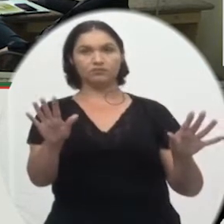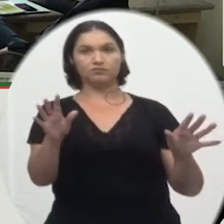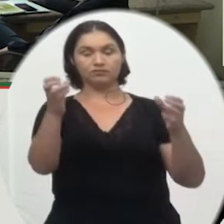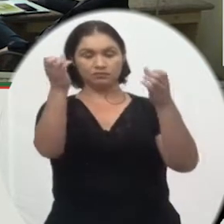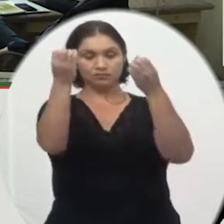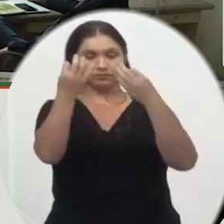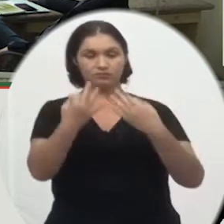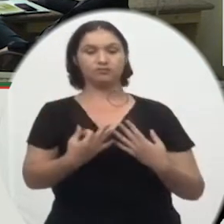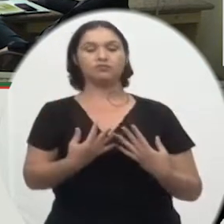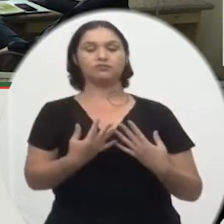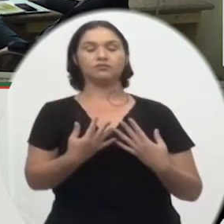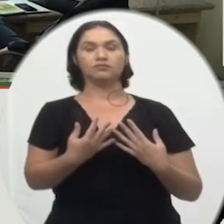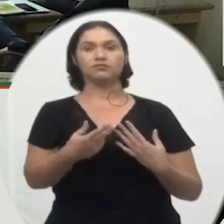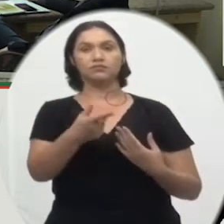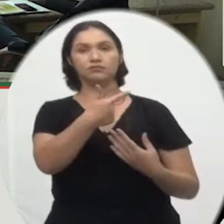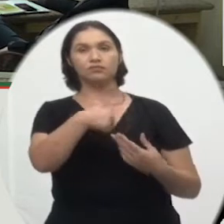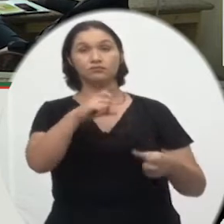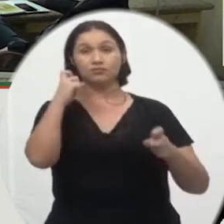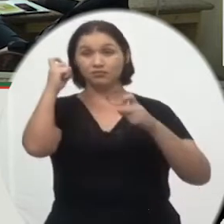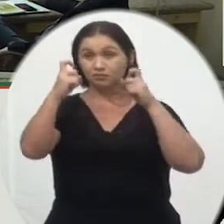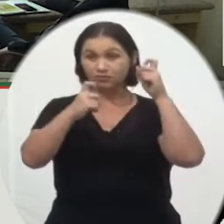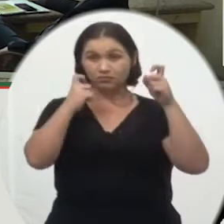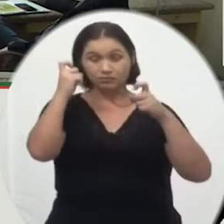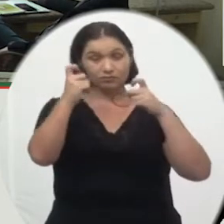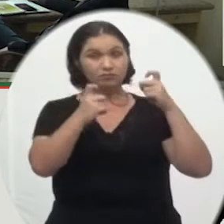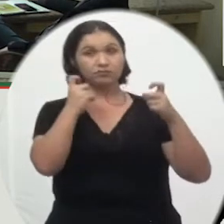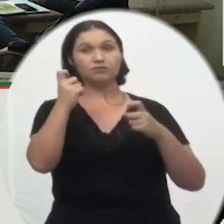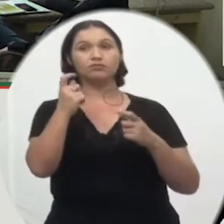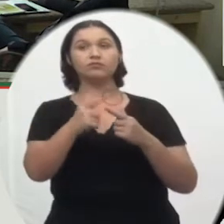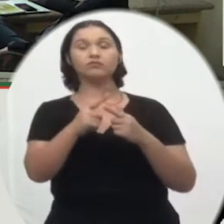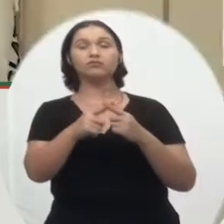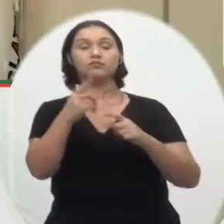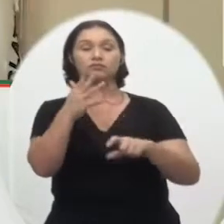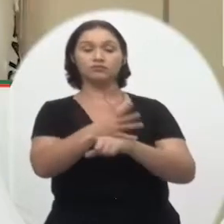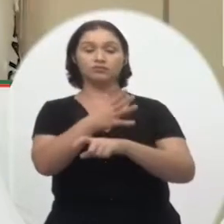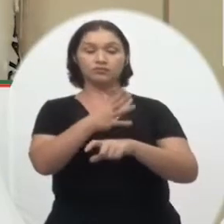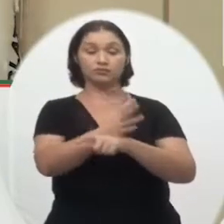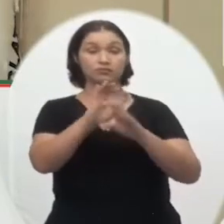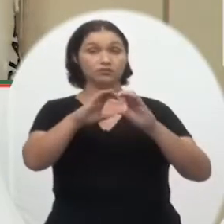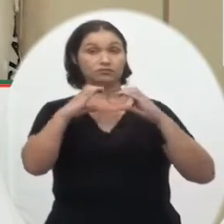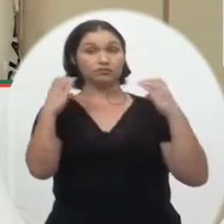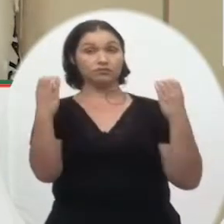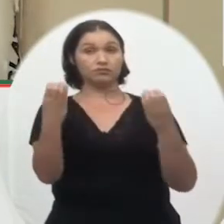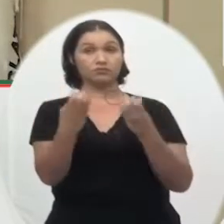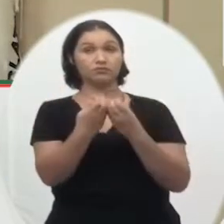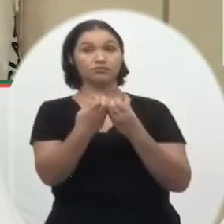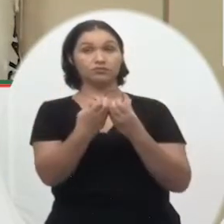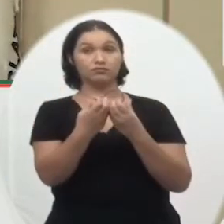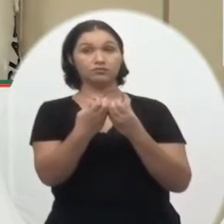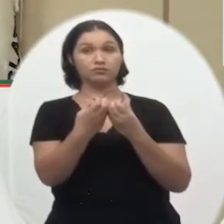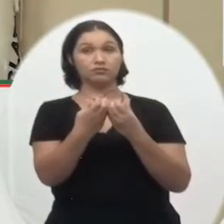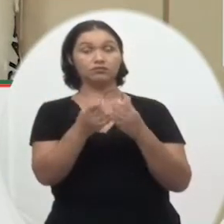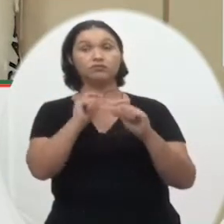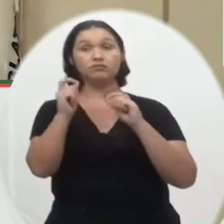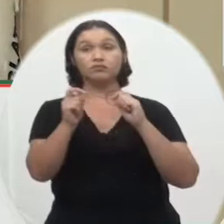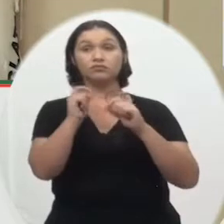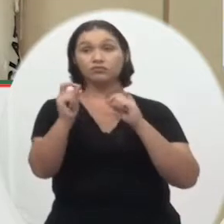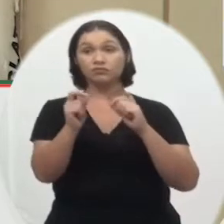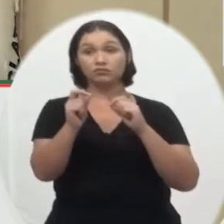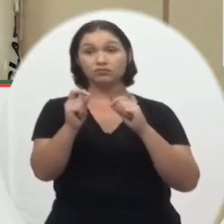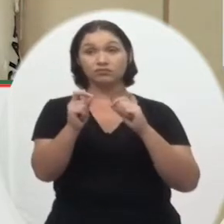explicado, né? A nossa preocupação como membro da comunidade é transparência,